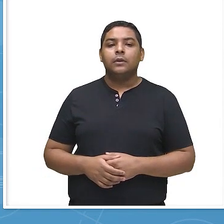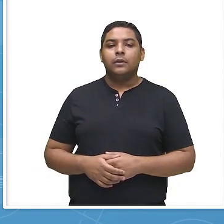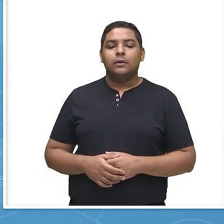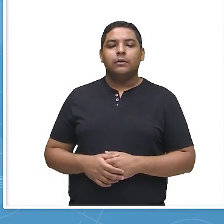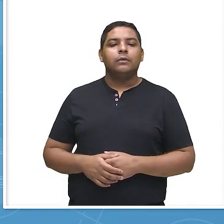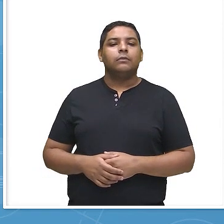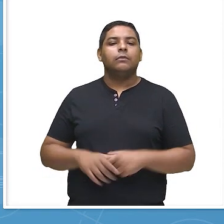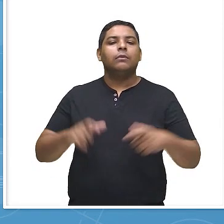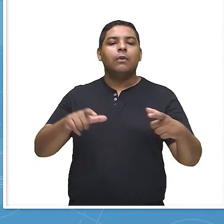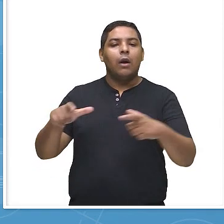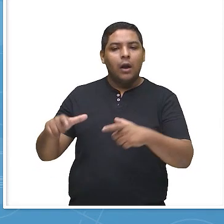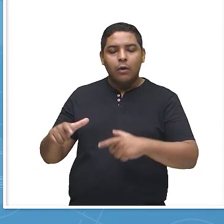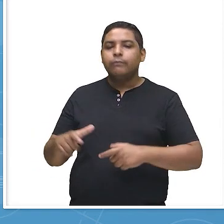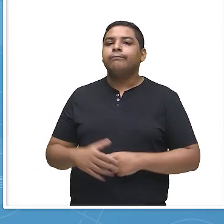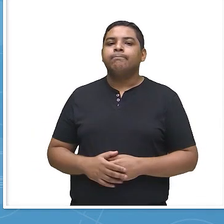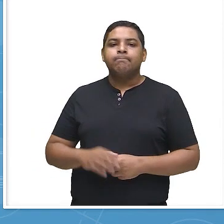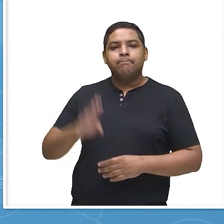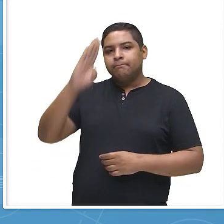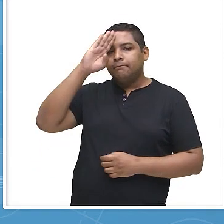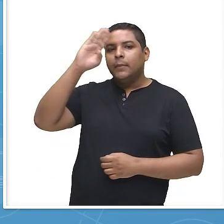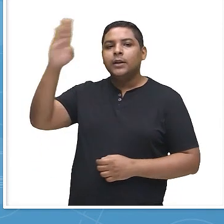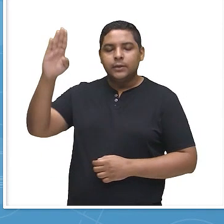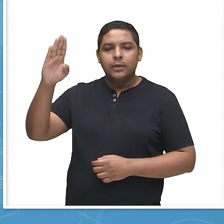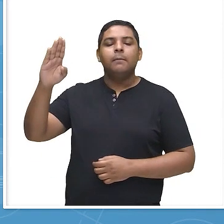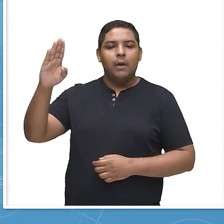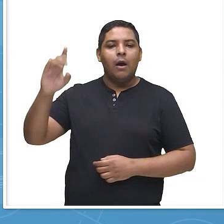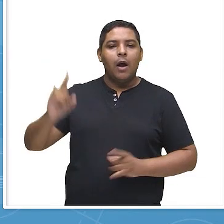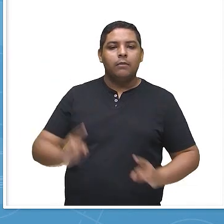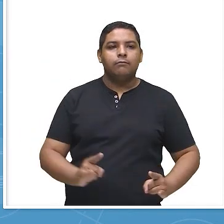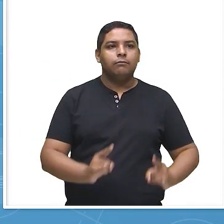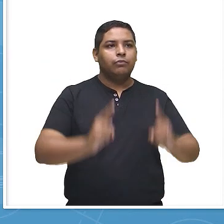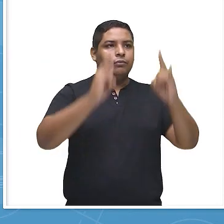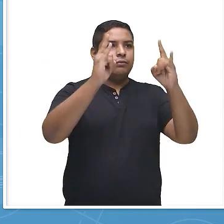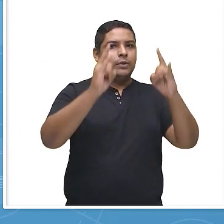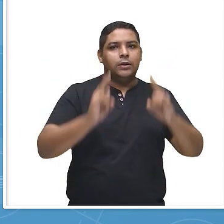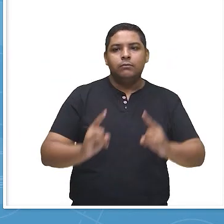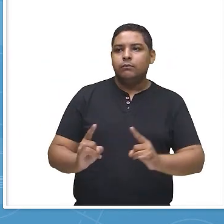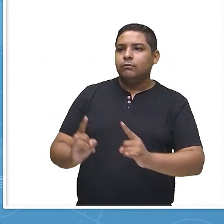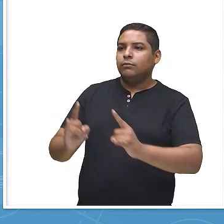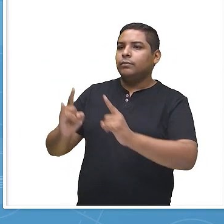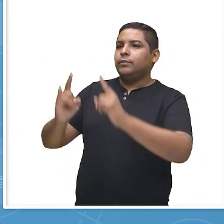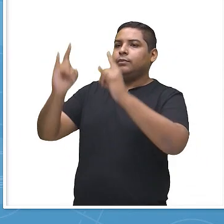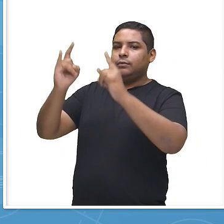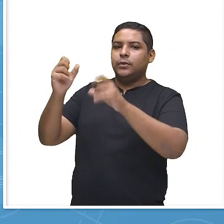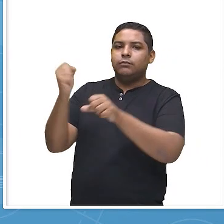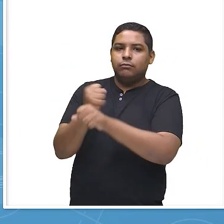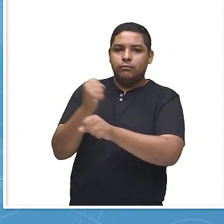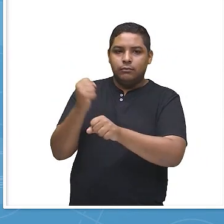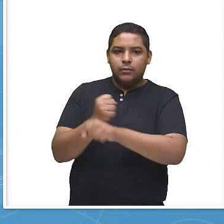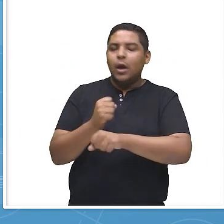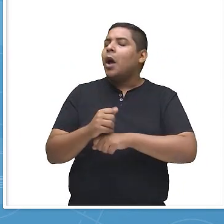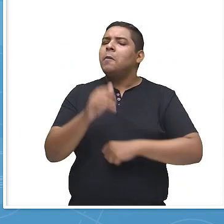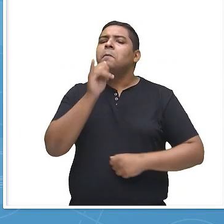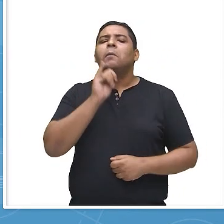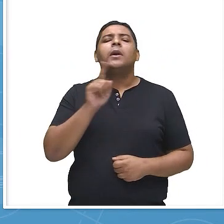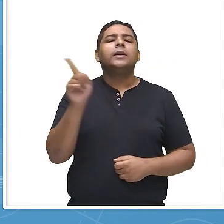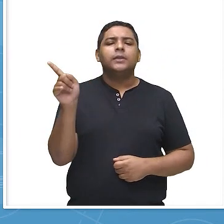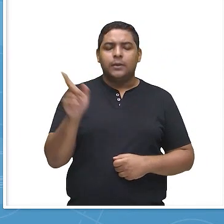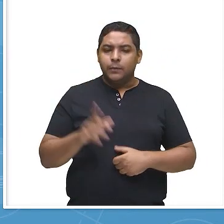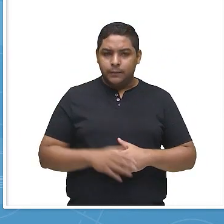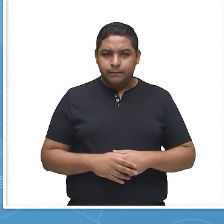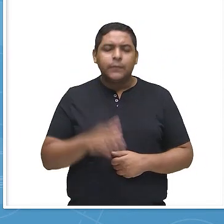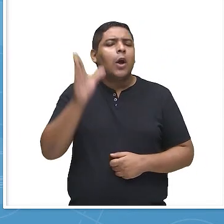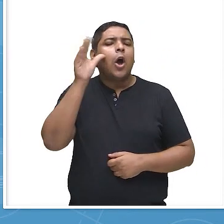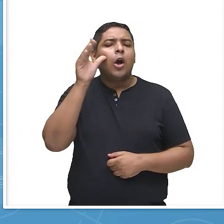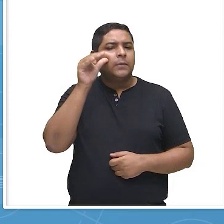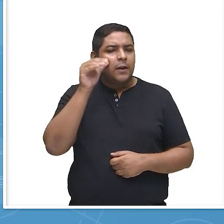para nós são as edificações, são as construções. Ó, aqui, muito bem, vamos parar aqui, observar rapidamente.